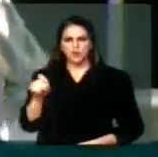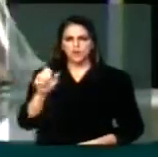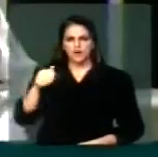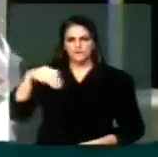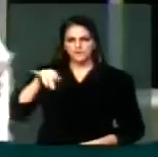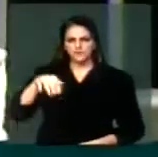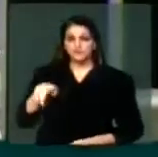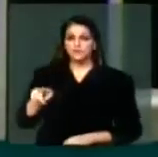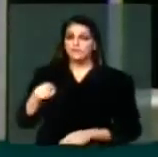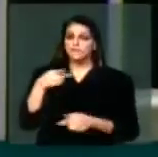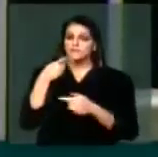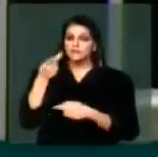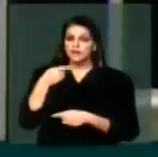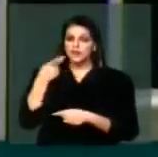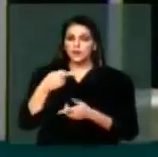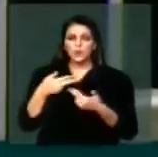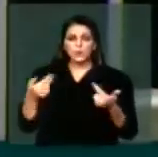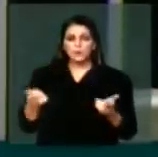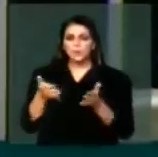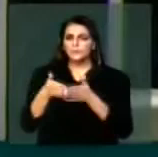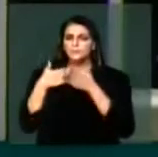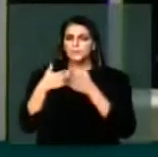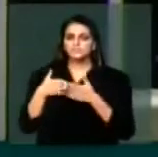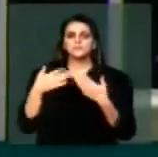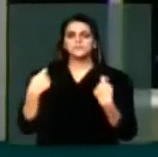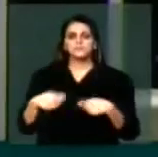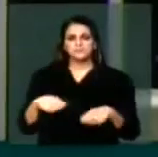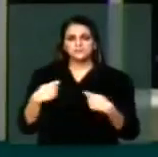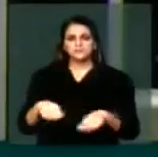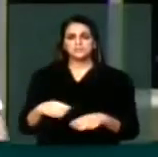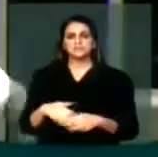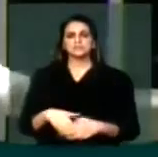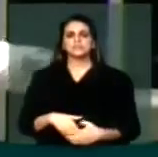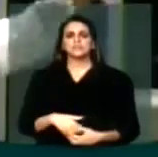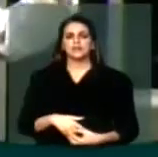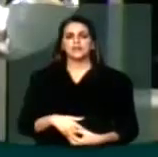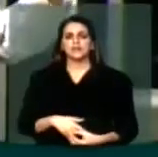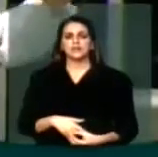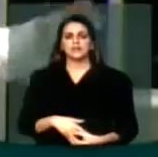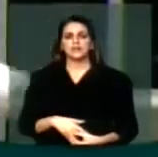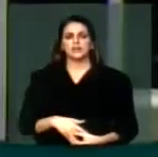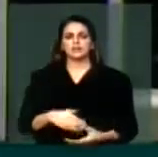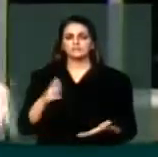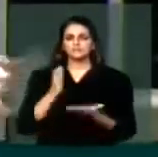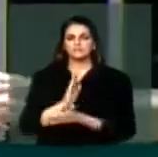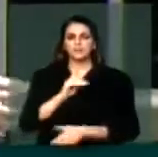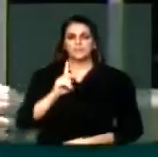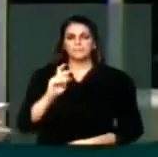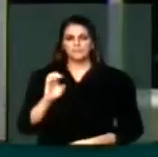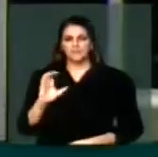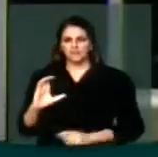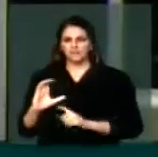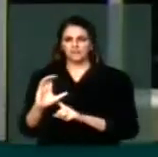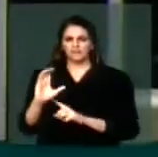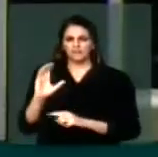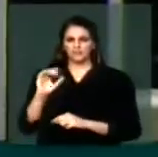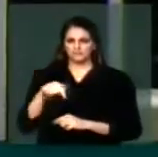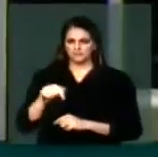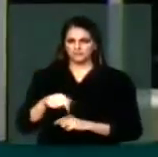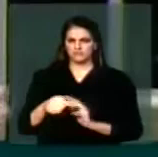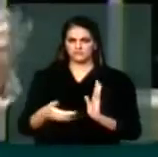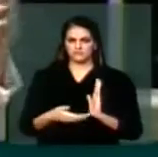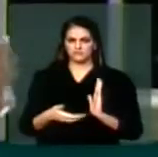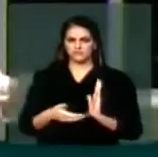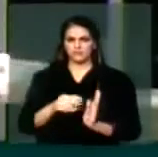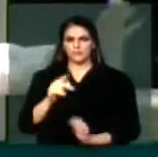pedindo que seja admitida a conhecida PEC, que saiu de um grupo de trabalho da Casa,